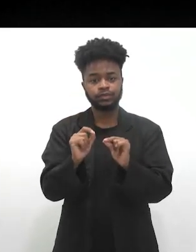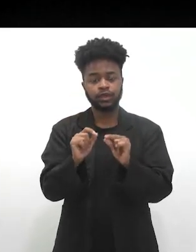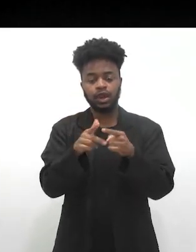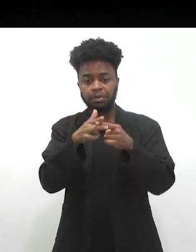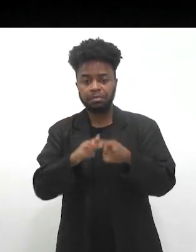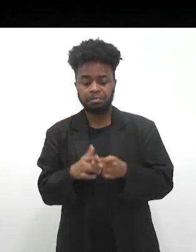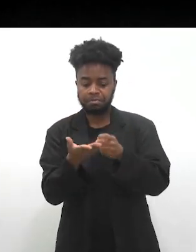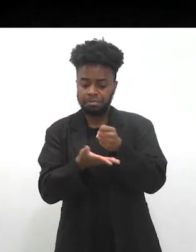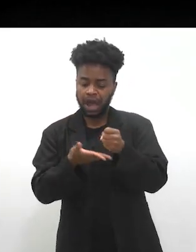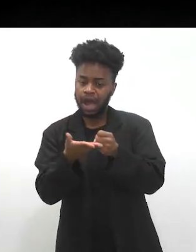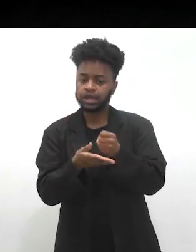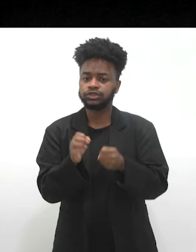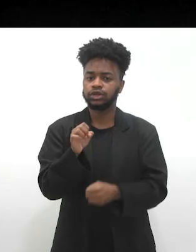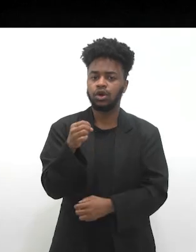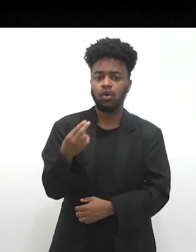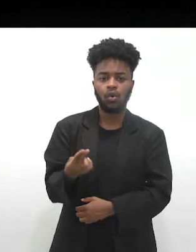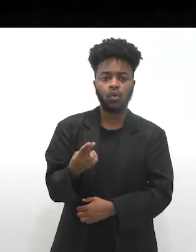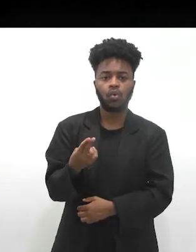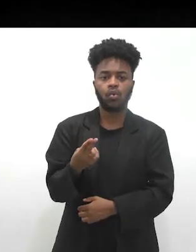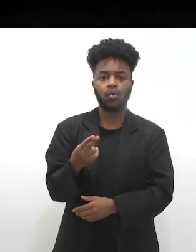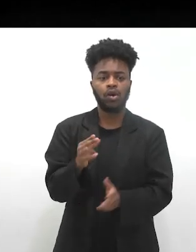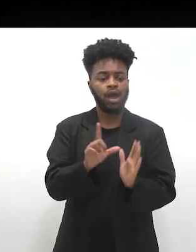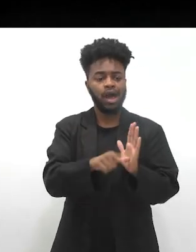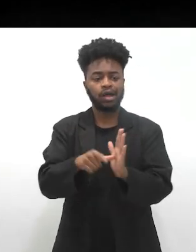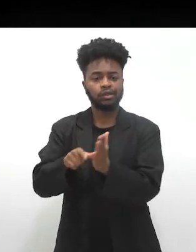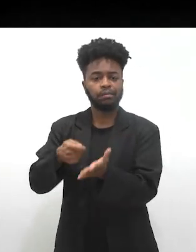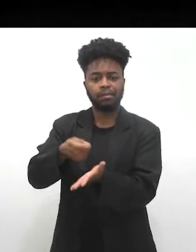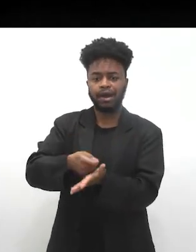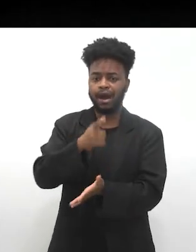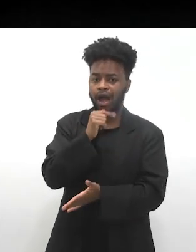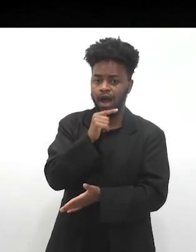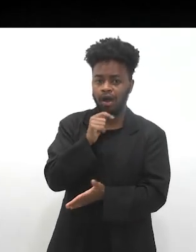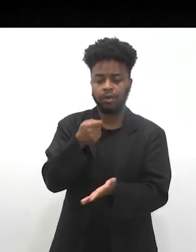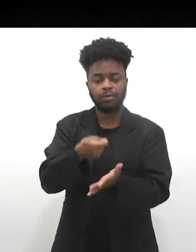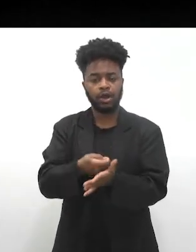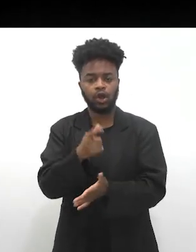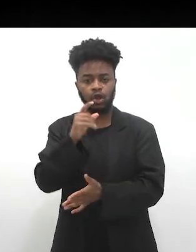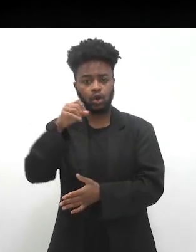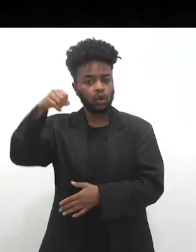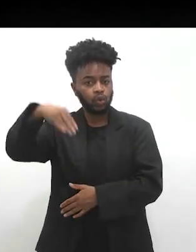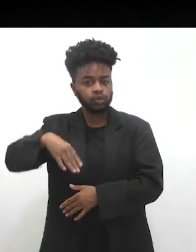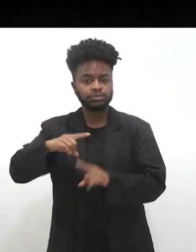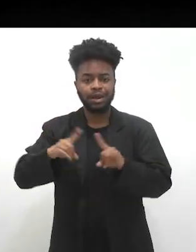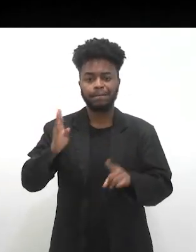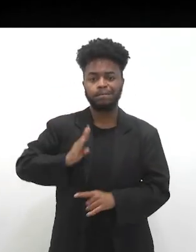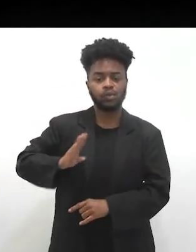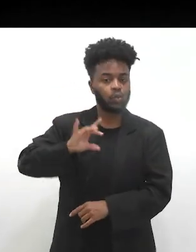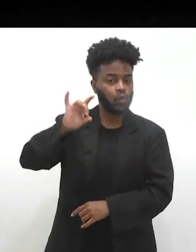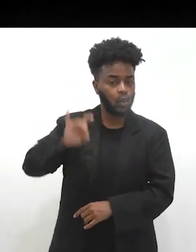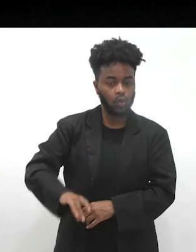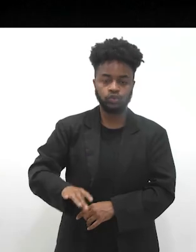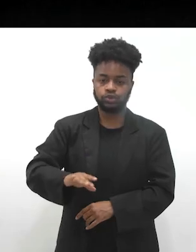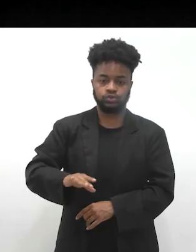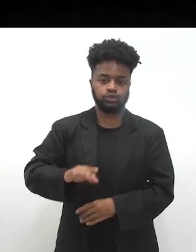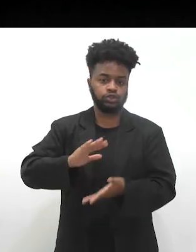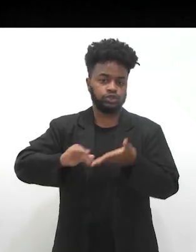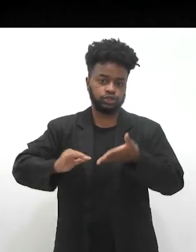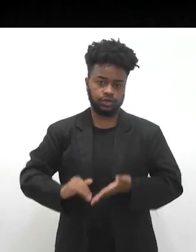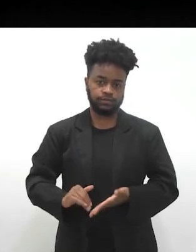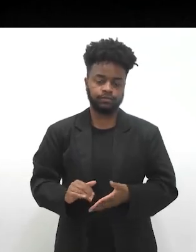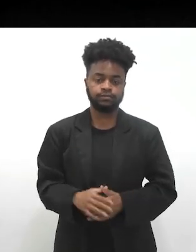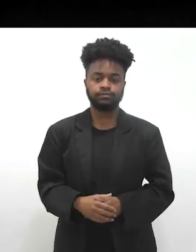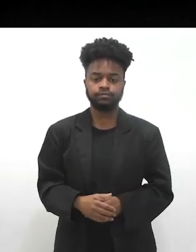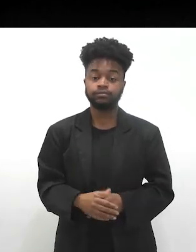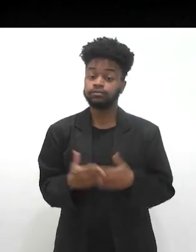cortadas em manutenção básica, atraso de conta de luz, de água, mas bolsa é a última instância que a gente